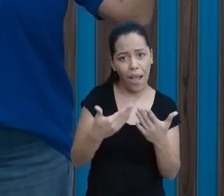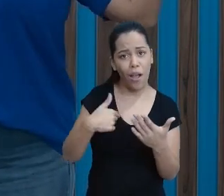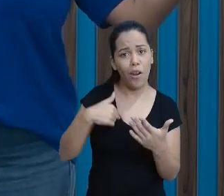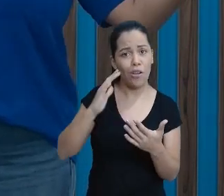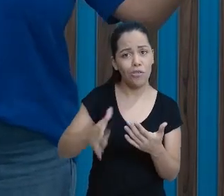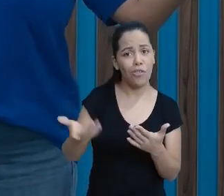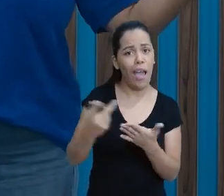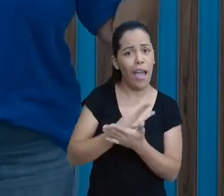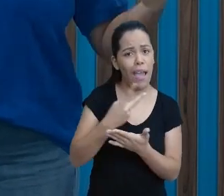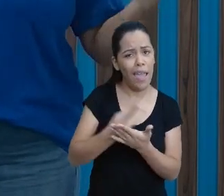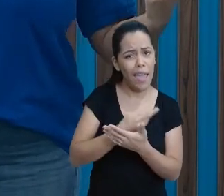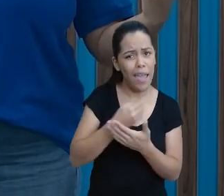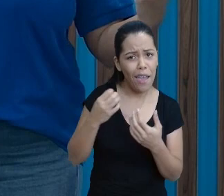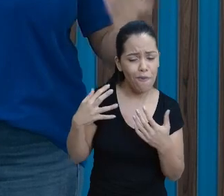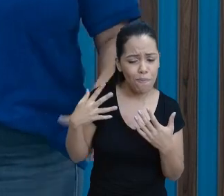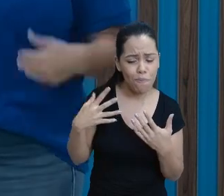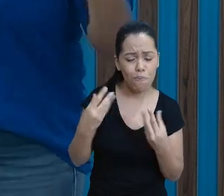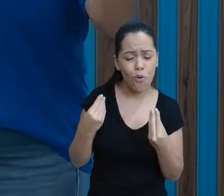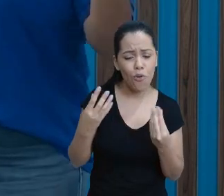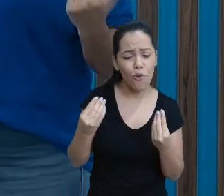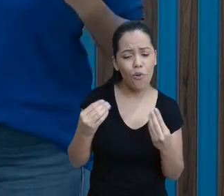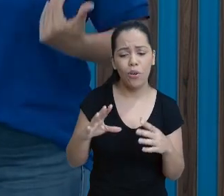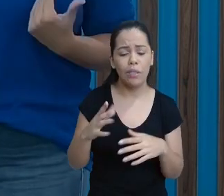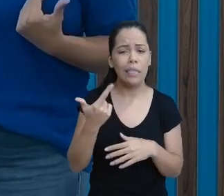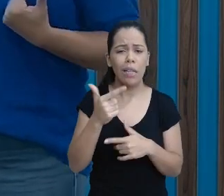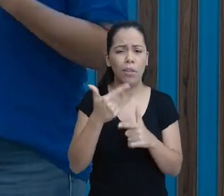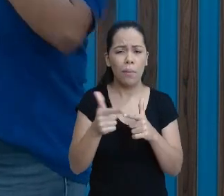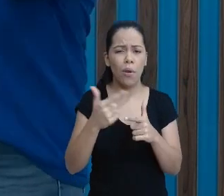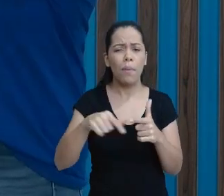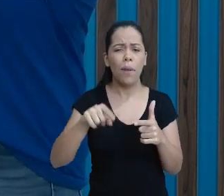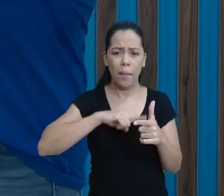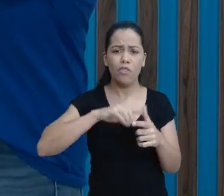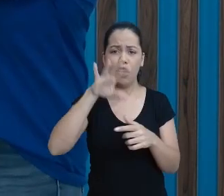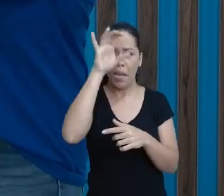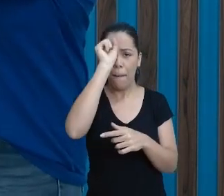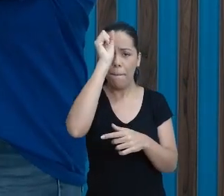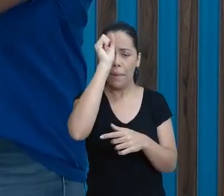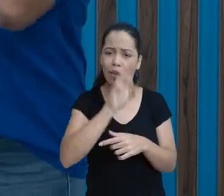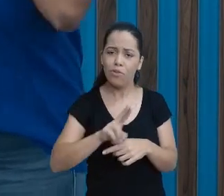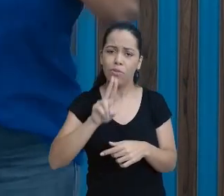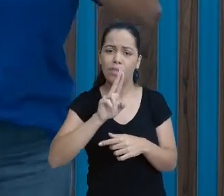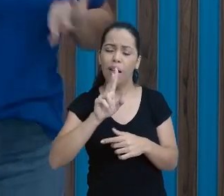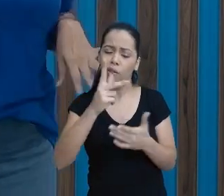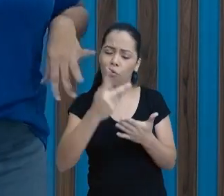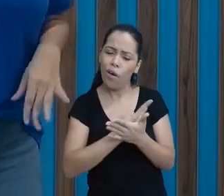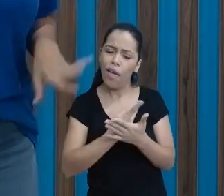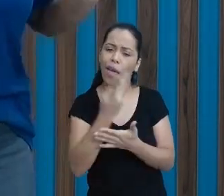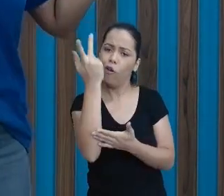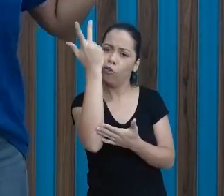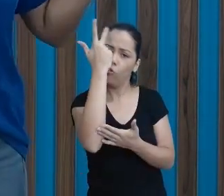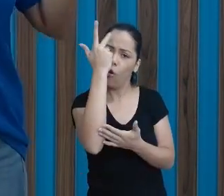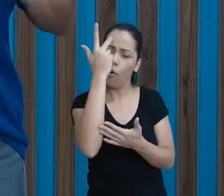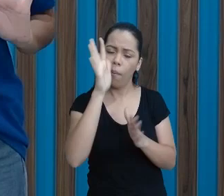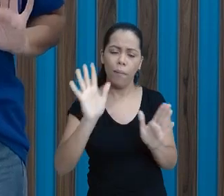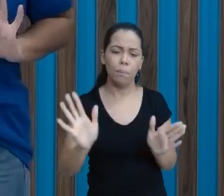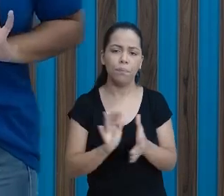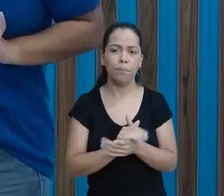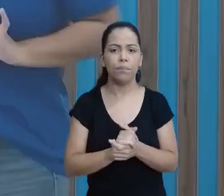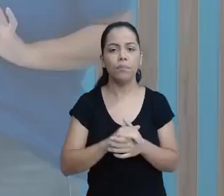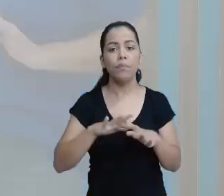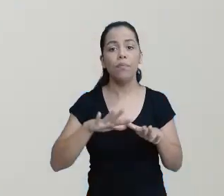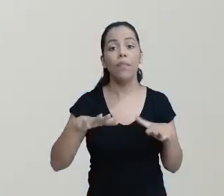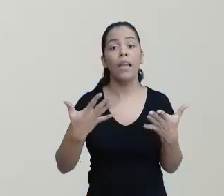bem, a gente aprende. É importante o erro. E aí, para casa, vou ser